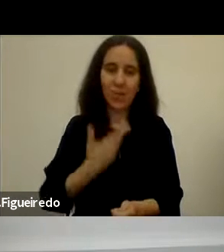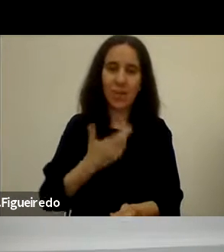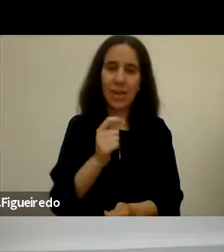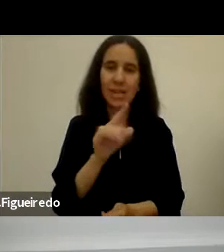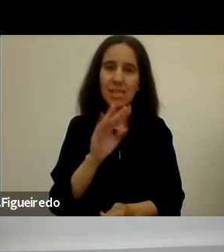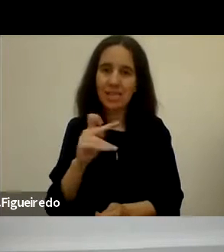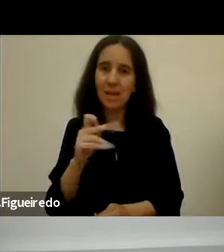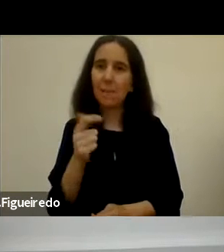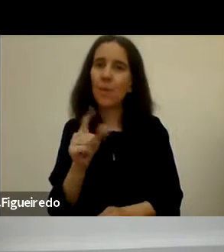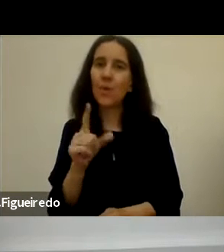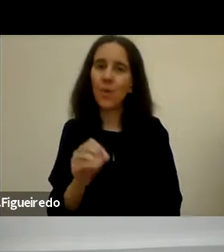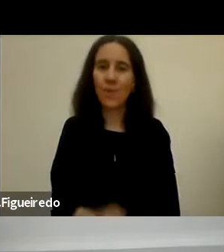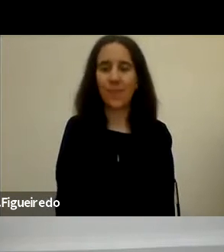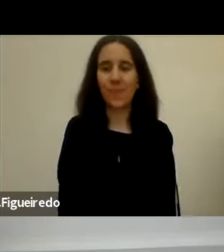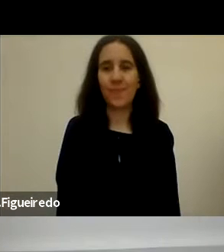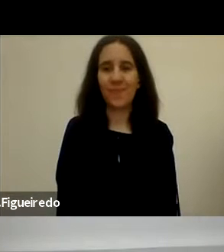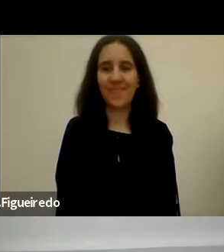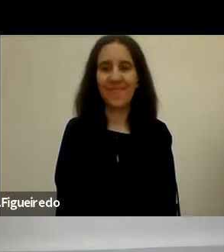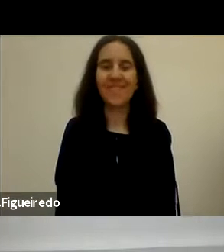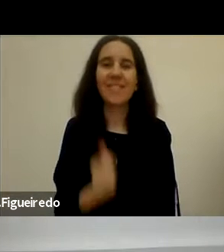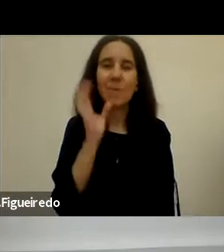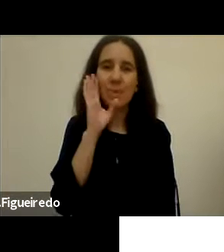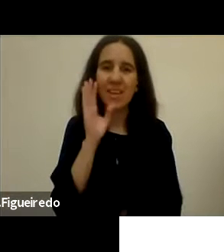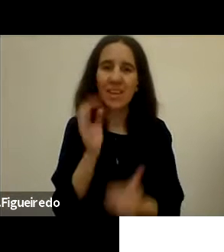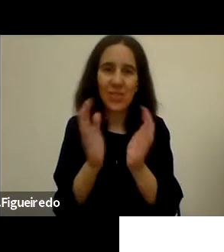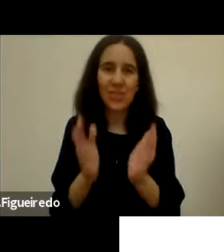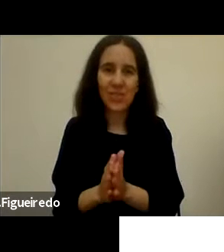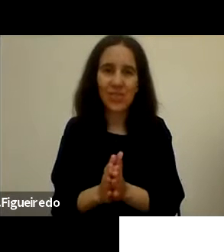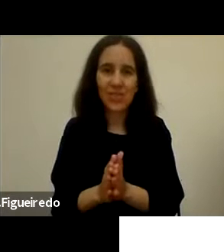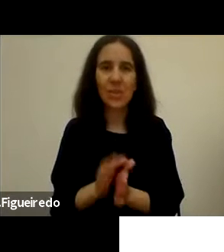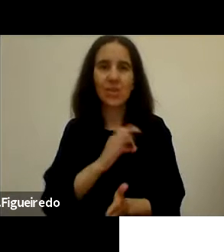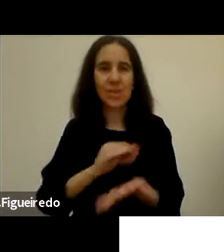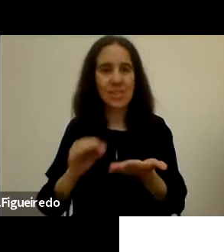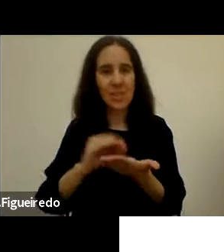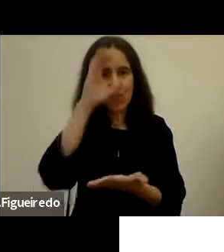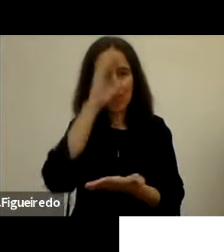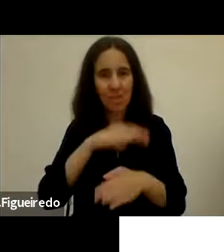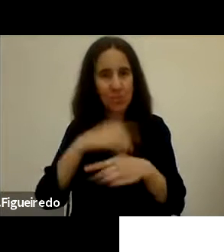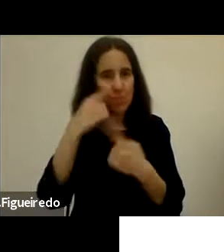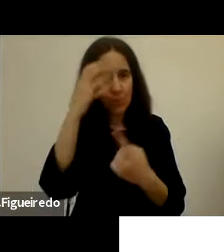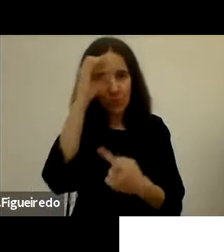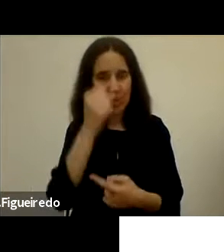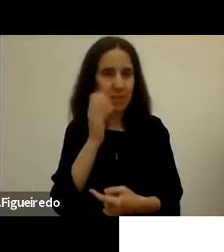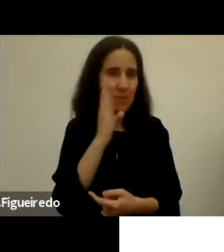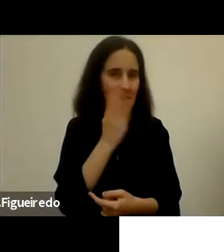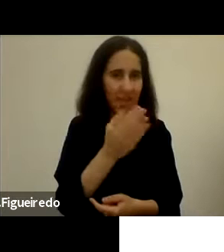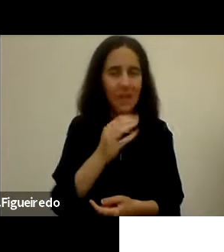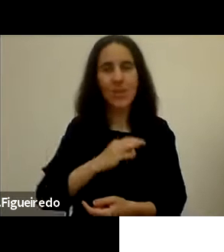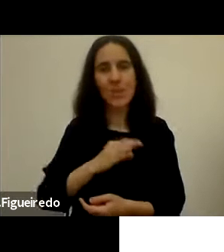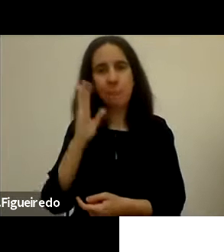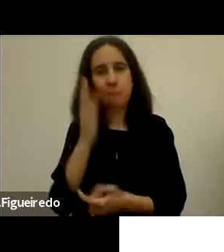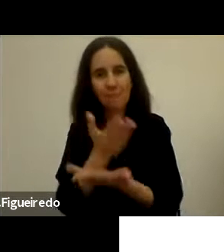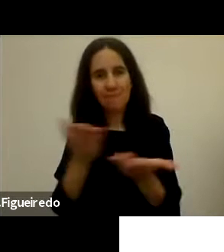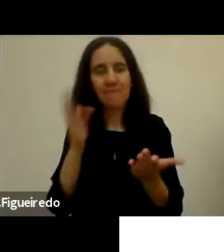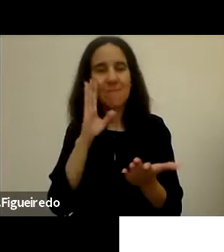Belo. Uma boa tarde a todos, uma boa tarde ao Sr. Secretário de Estado da Administração Pública, boa tarde aos senhores conferencistas